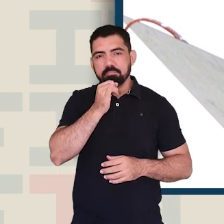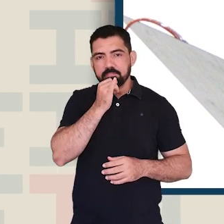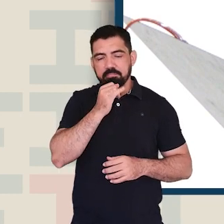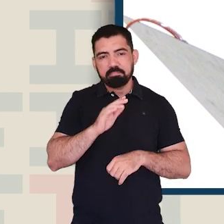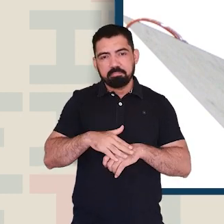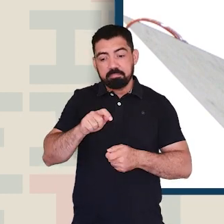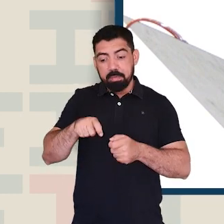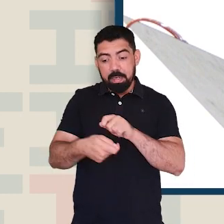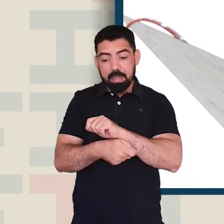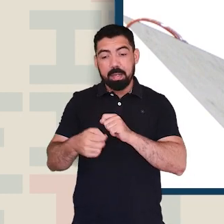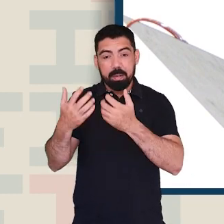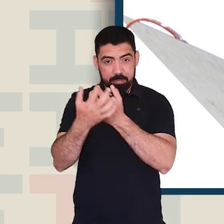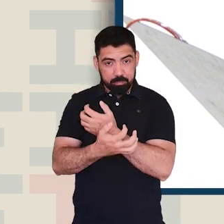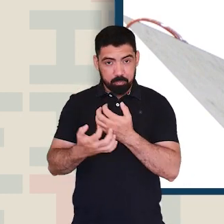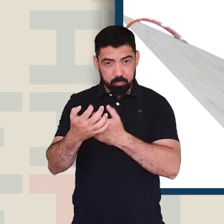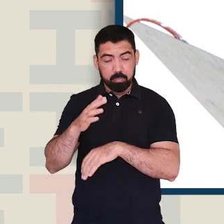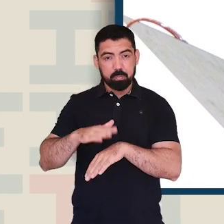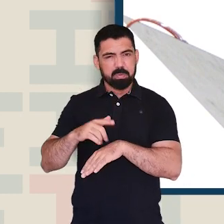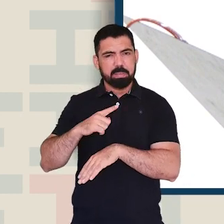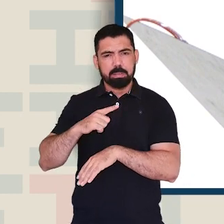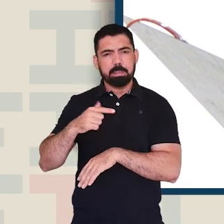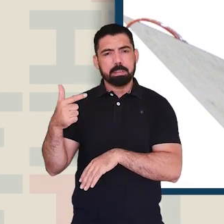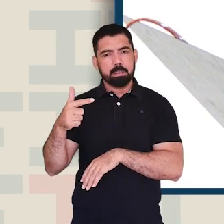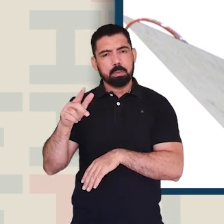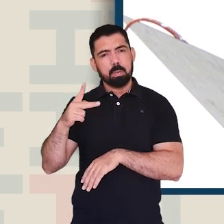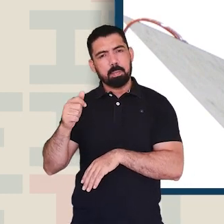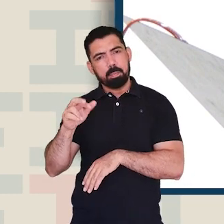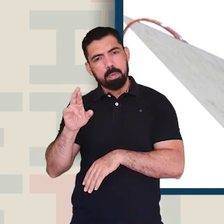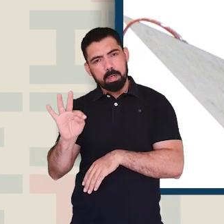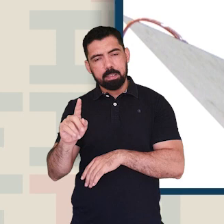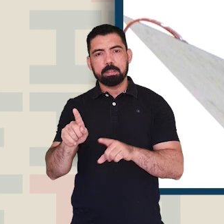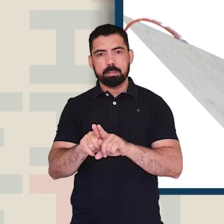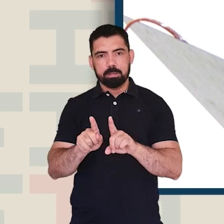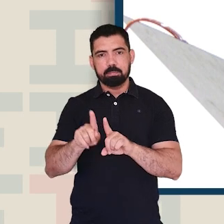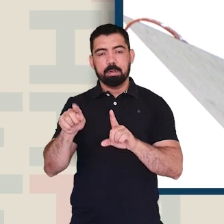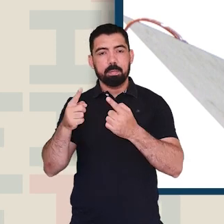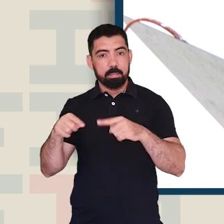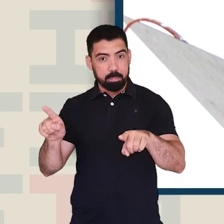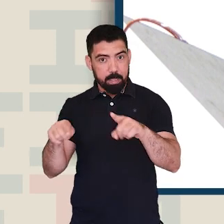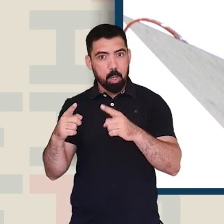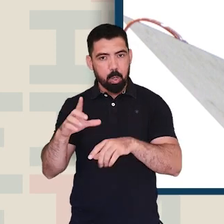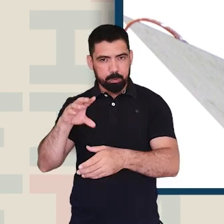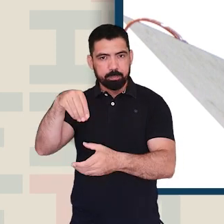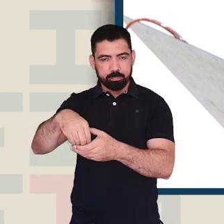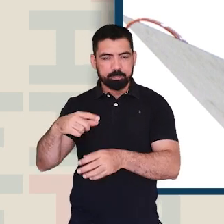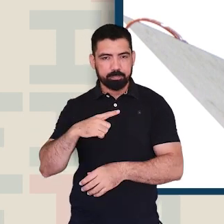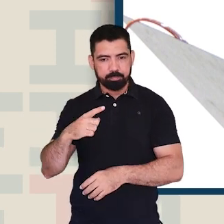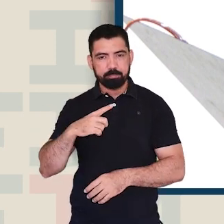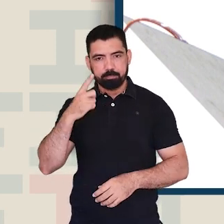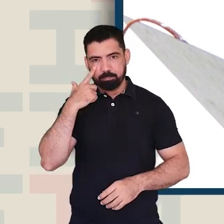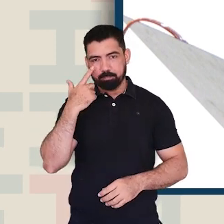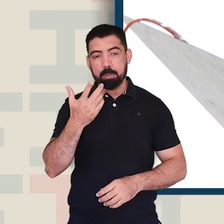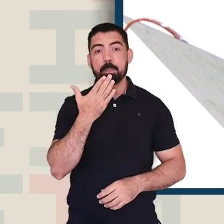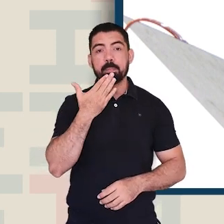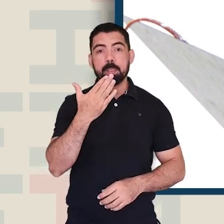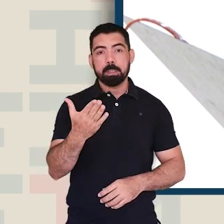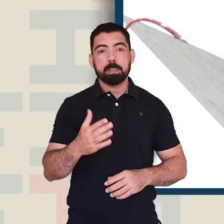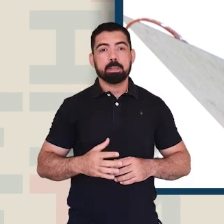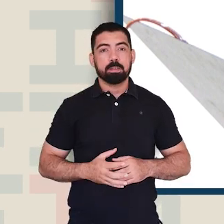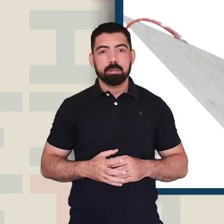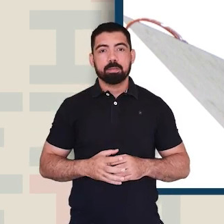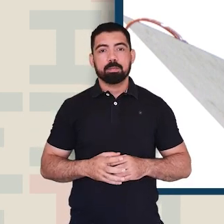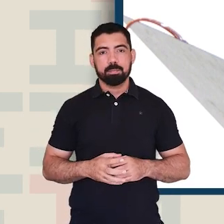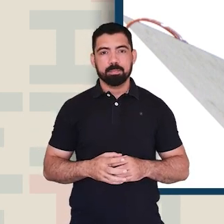digamos, adaptando ela para ela ter uma segunda parte e tal. Então, era uma coisa bem melódica. Eu vou pedir para colocar